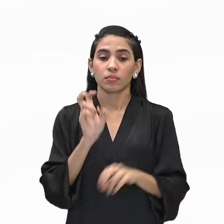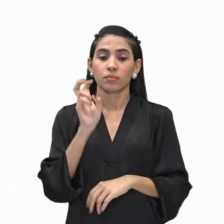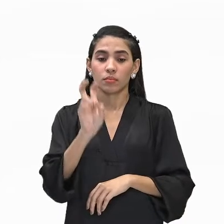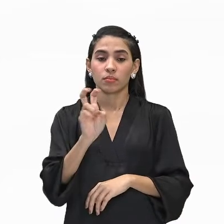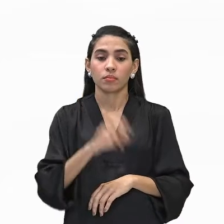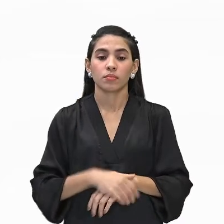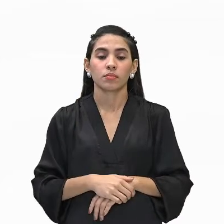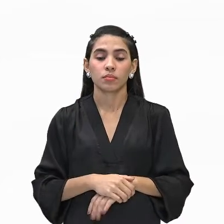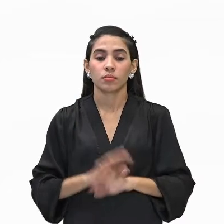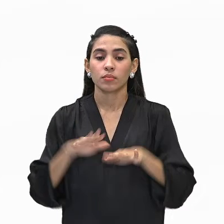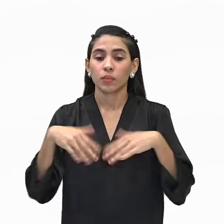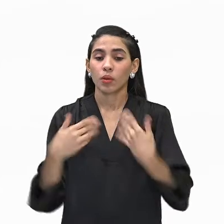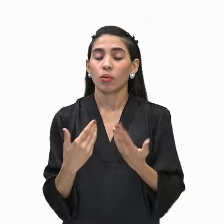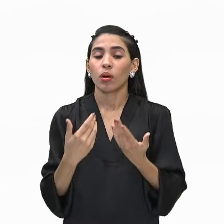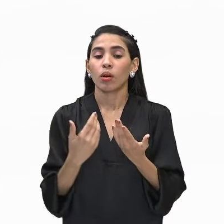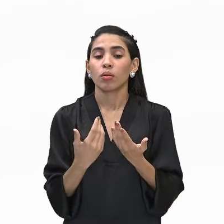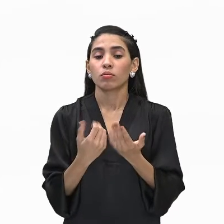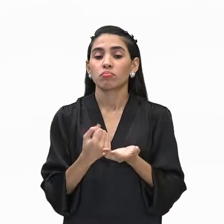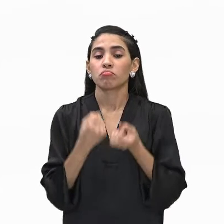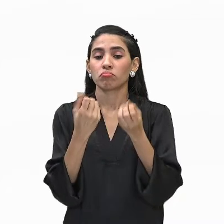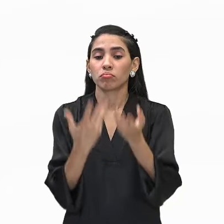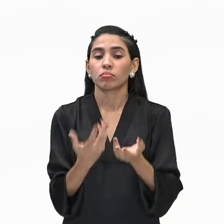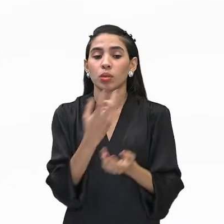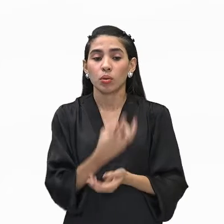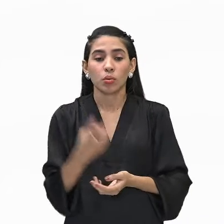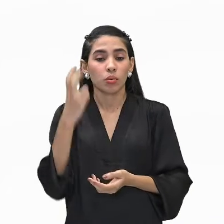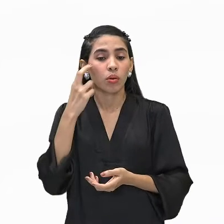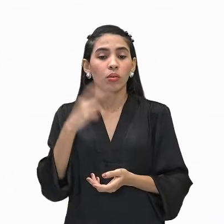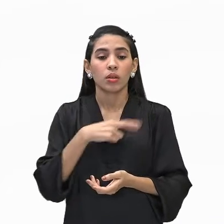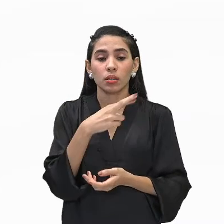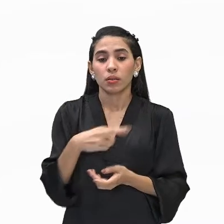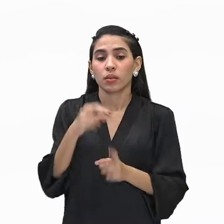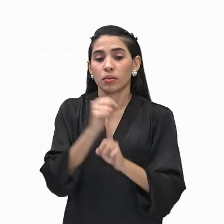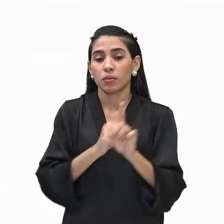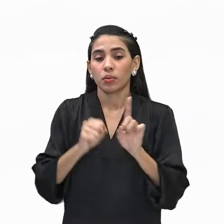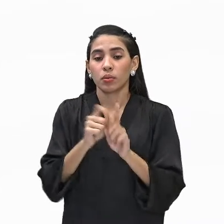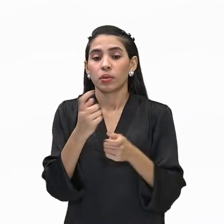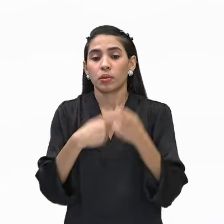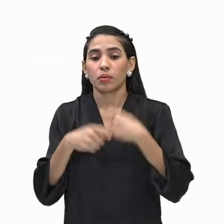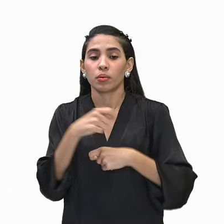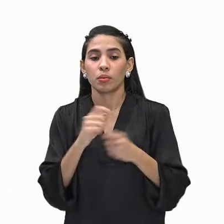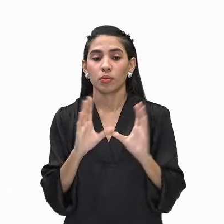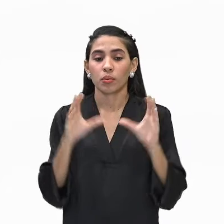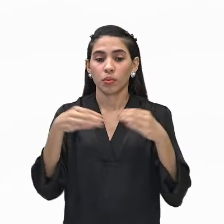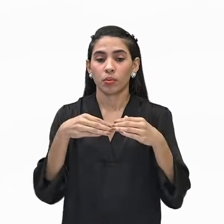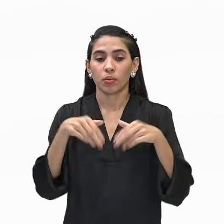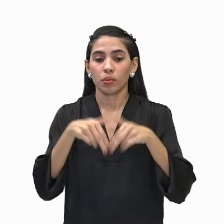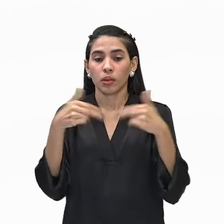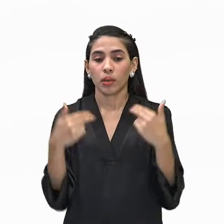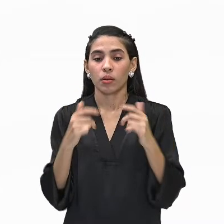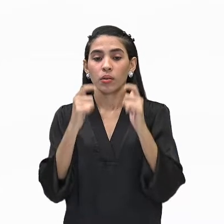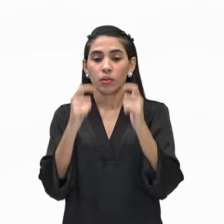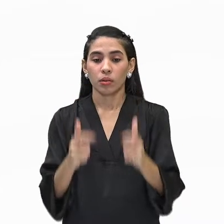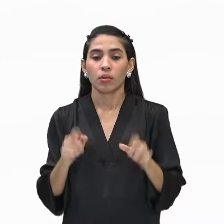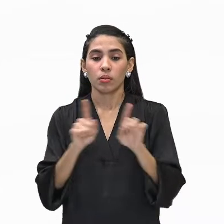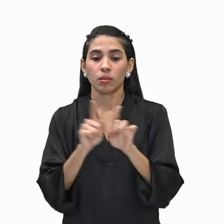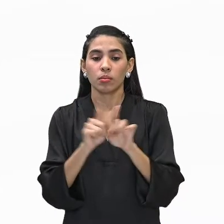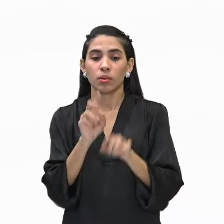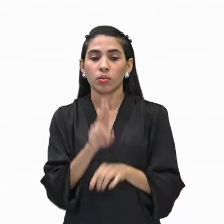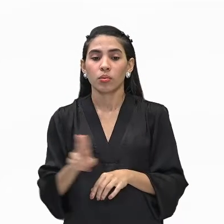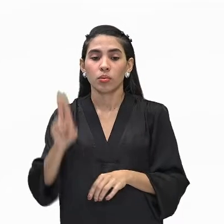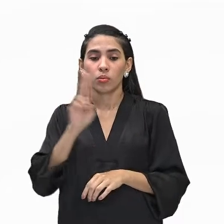as contribuições culturais, religiosas e socioeconômicas dos grupos étnicos locais e a distribuição e utilização dos